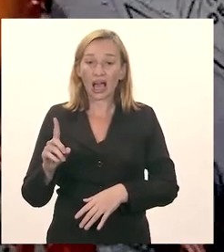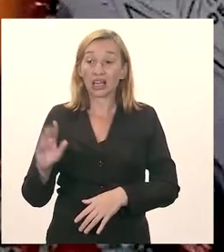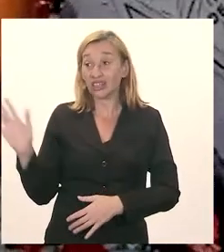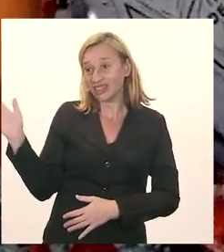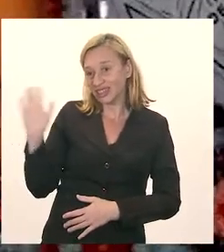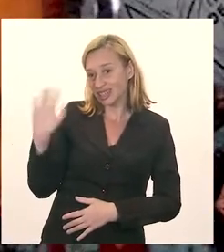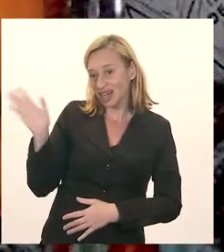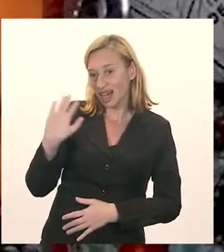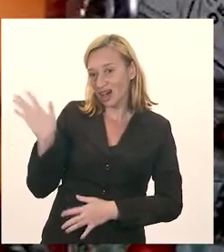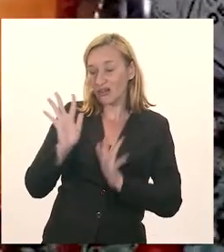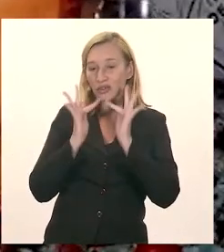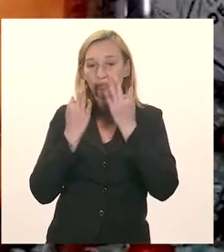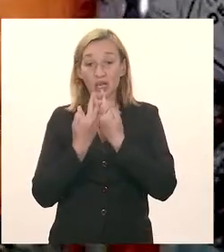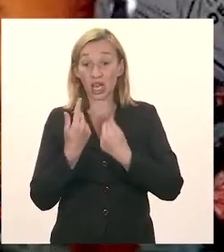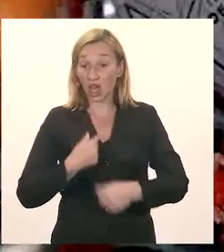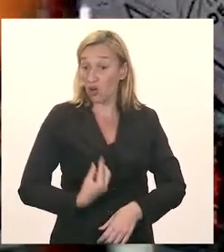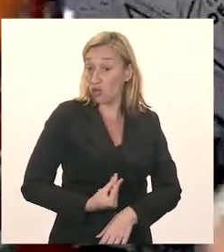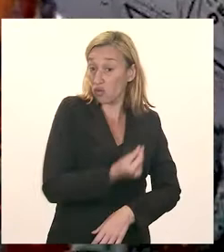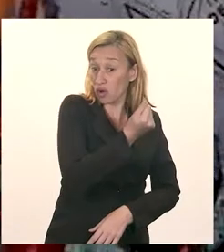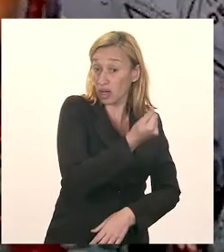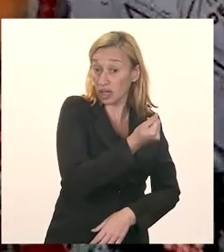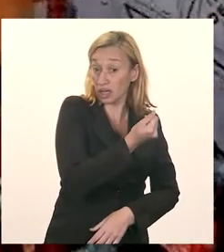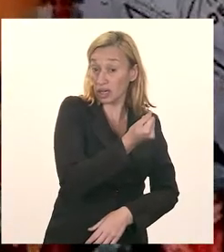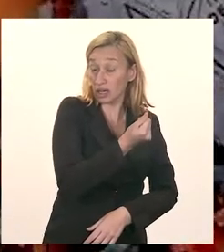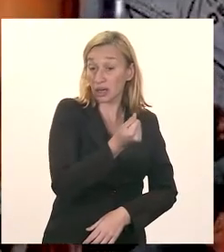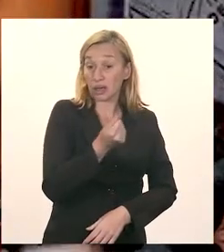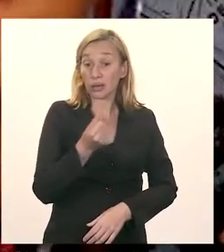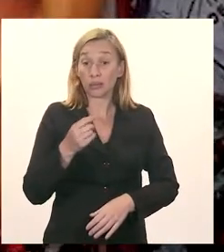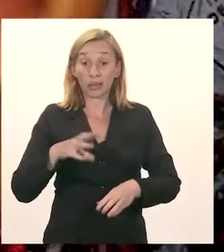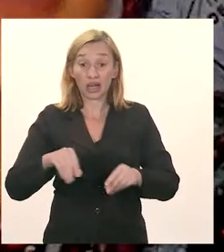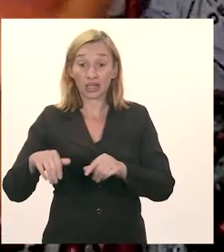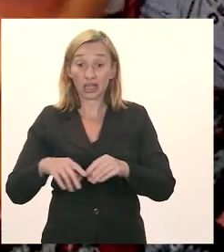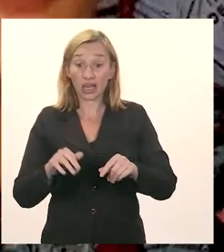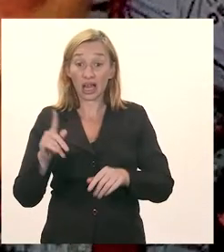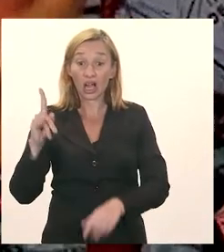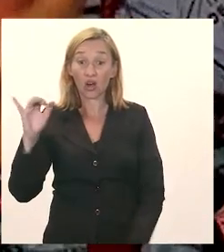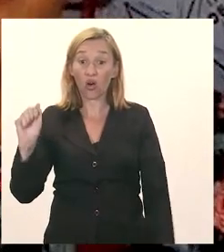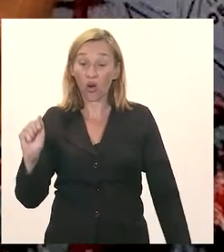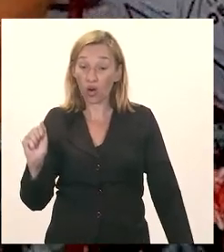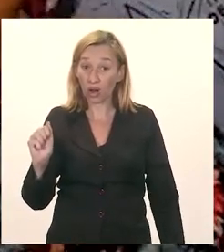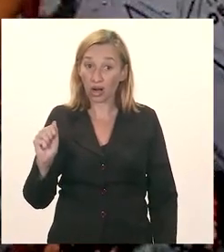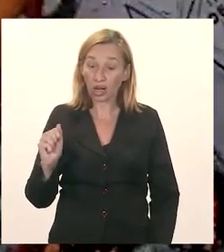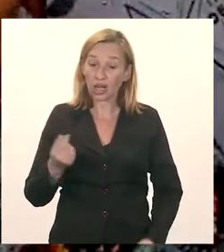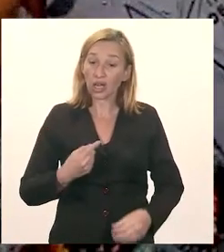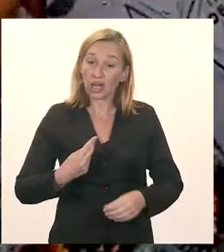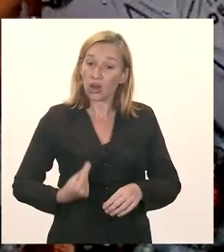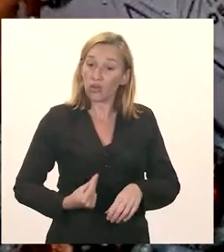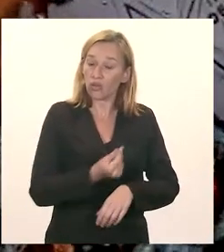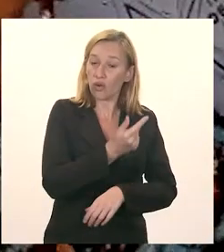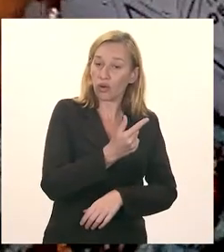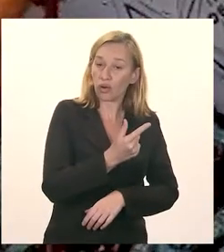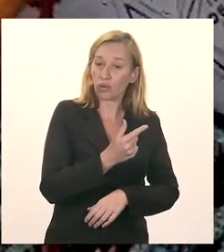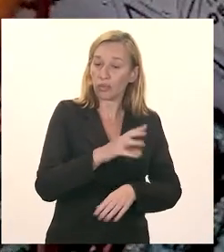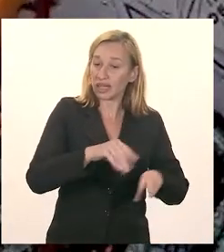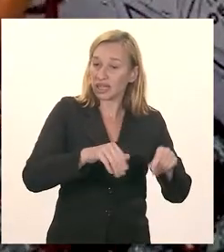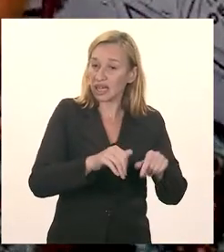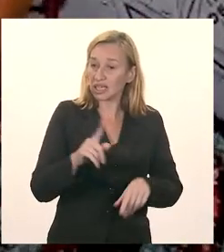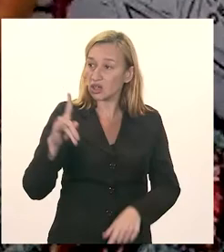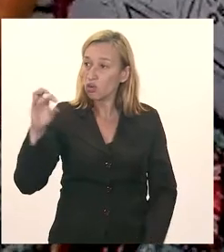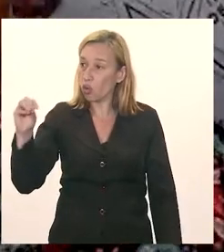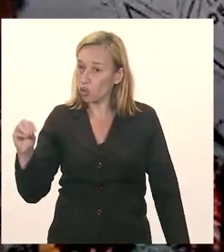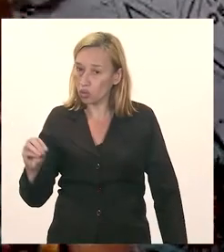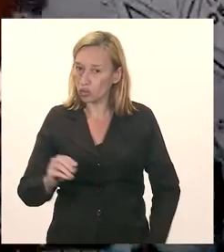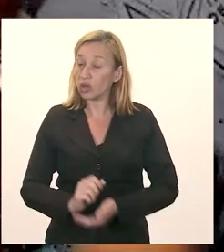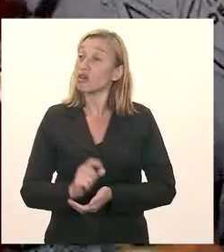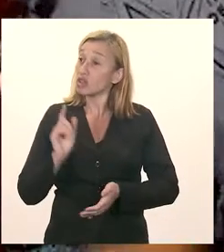adeus, parente, que eu vou-me embora pra terra de Congo, vou ver Angola, pra terra de Congo, vou ver Angola.